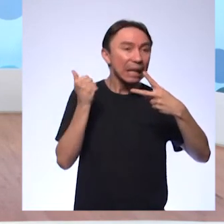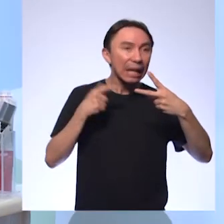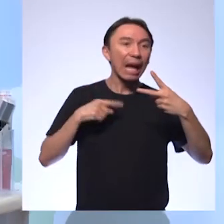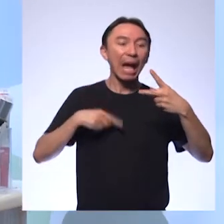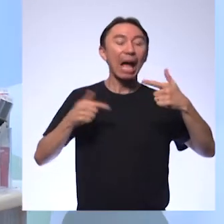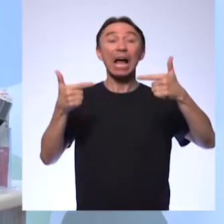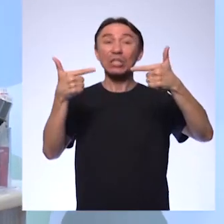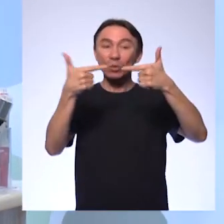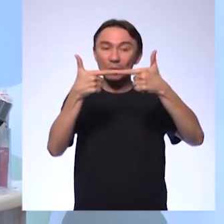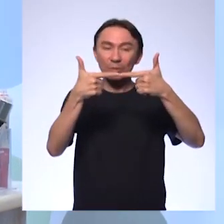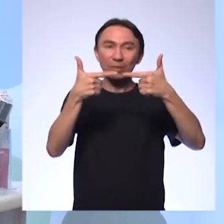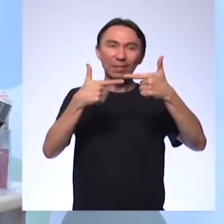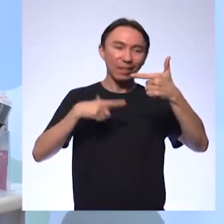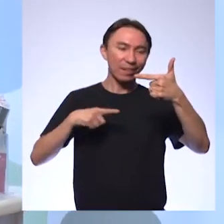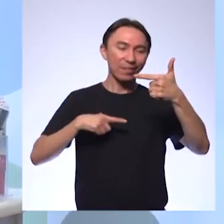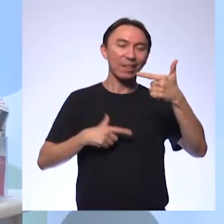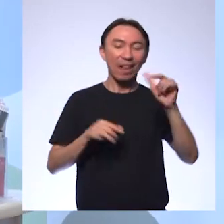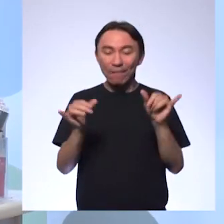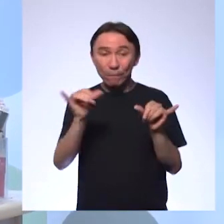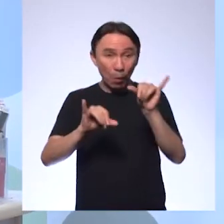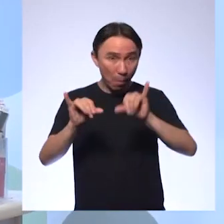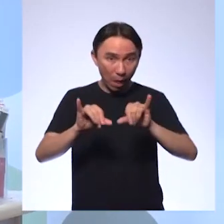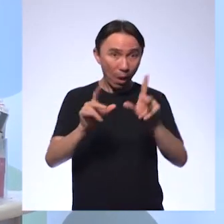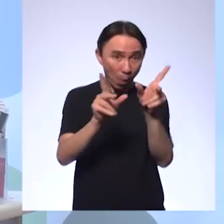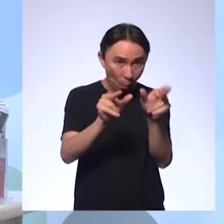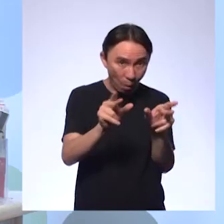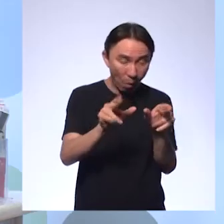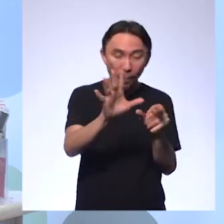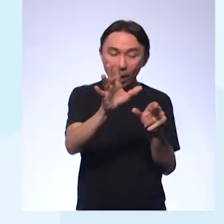a estrutura é diferente. Eu coloquei para vocês aqui, ó,